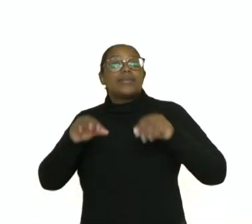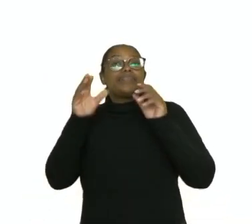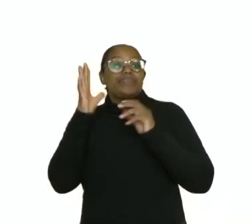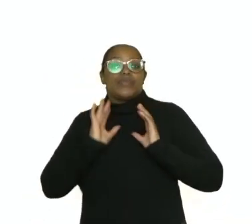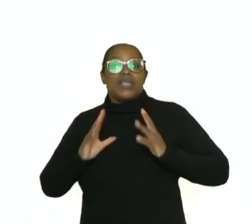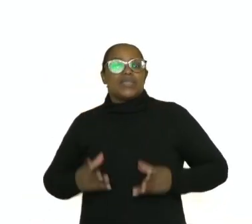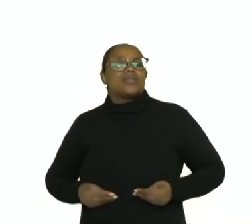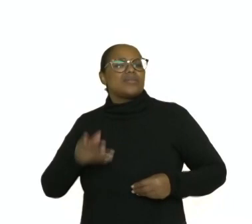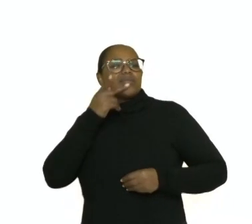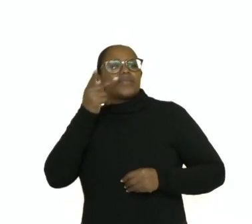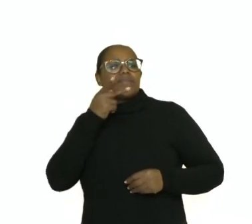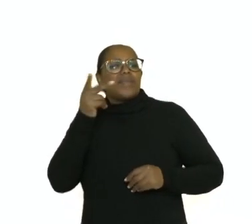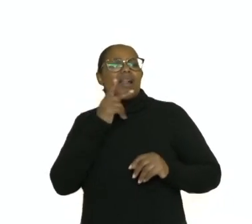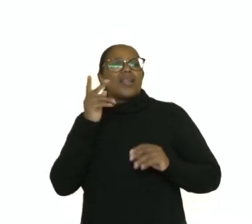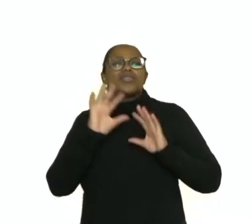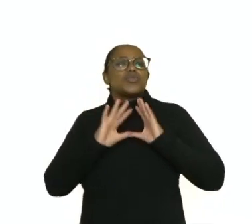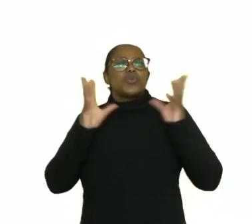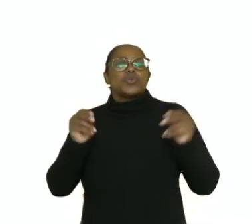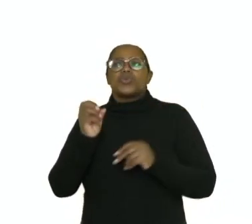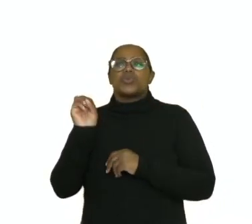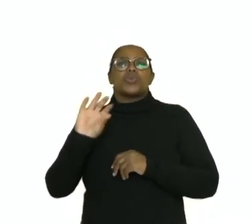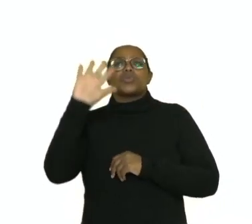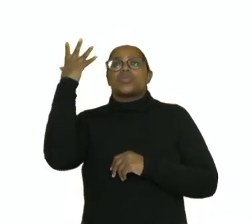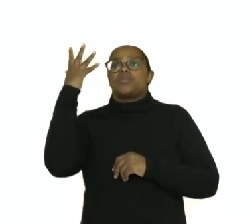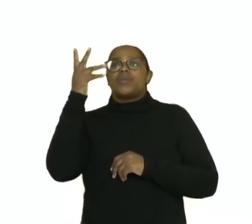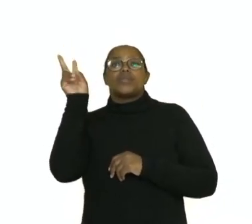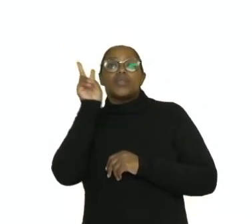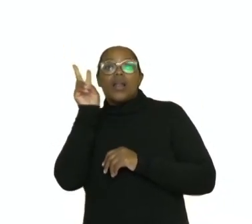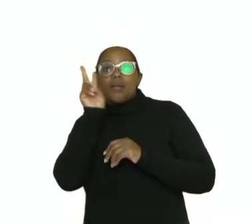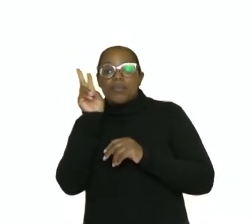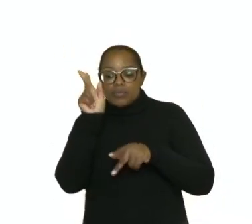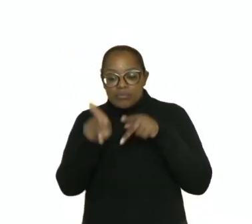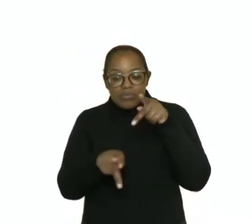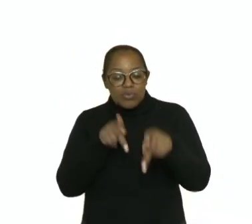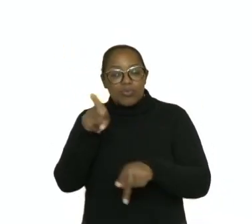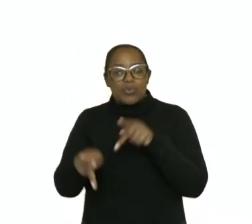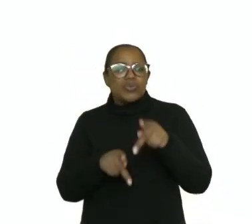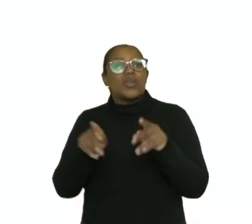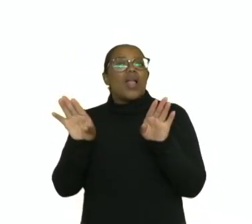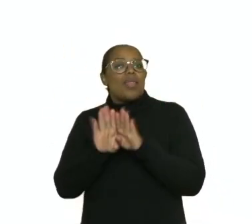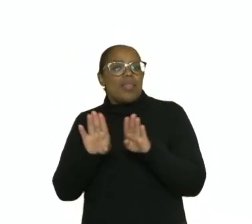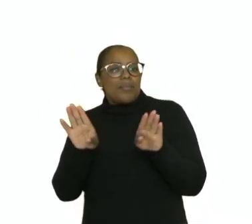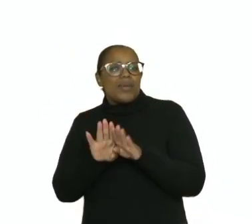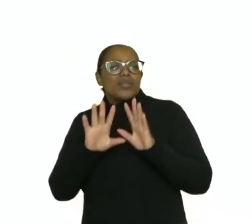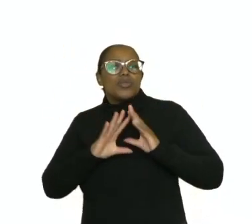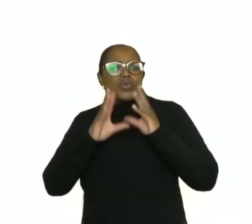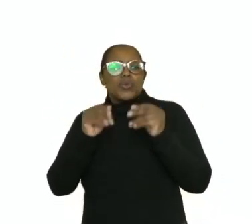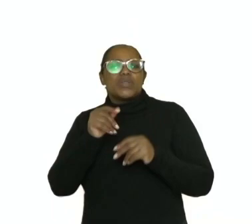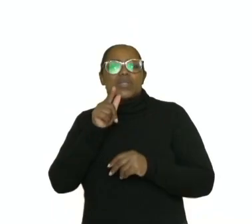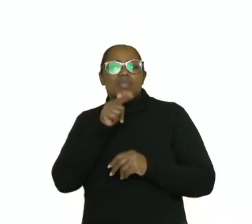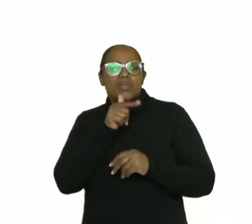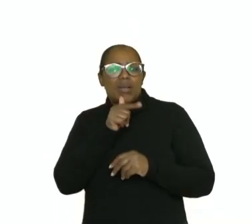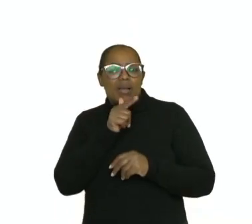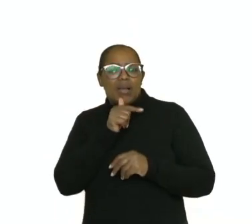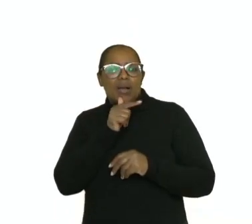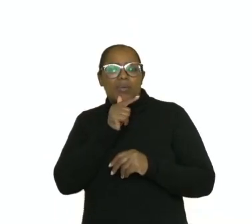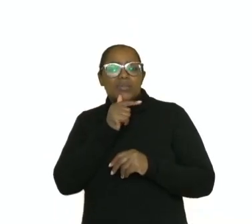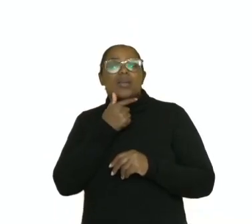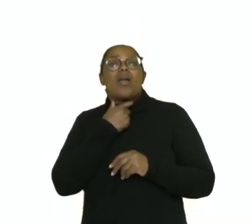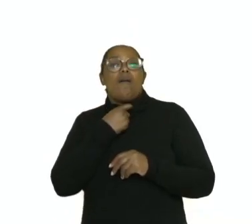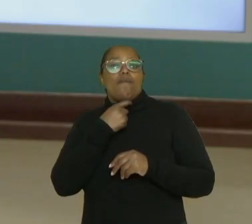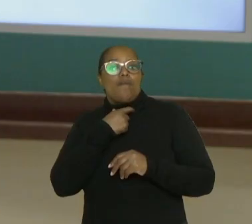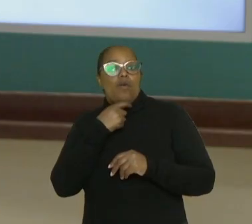dos acontecimentos e da lembrança da vida do meu povo. Do murmúrio das águas é a voz dos meus